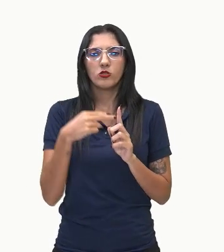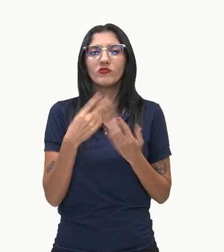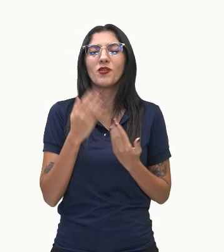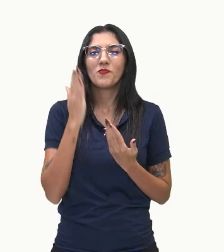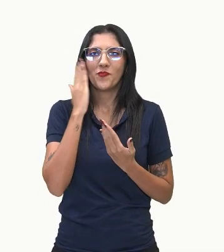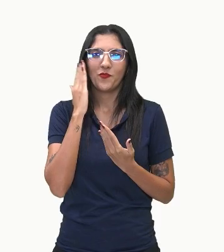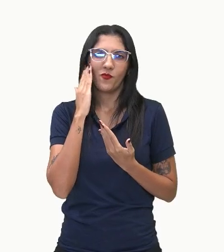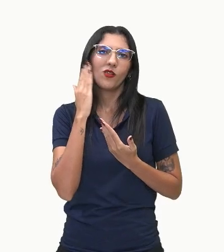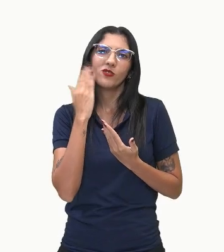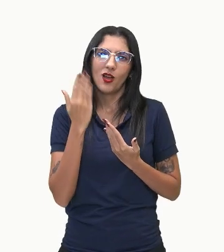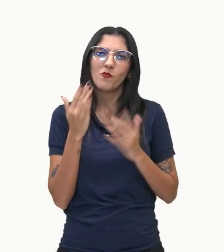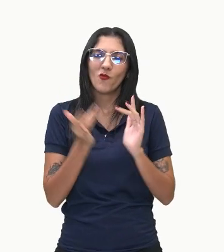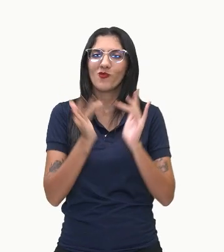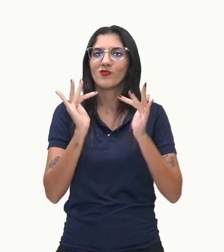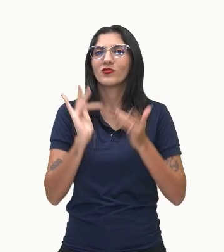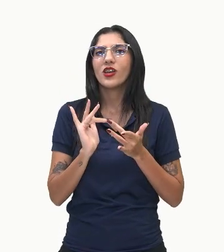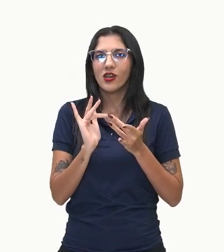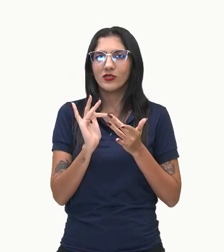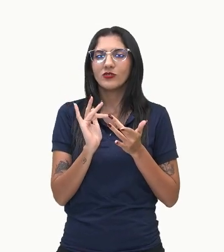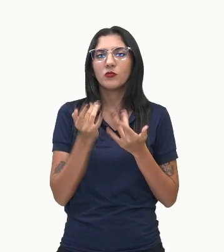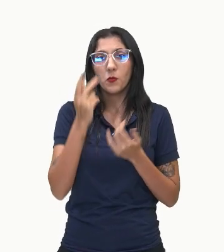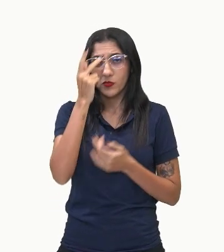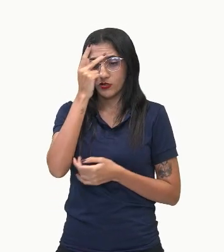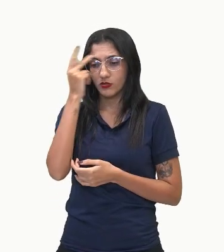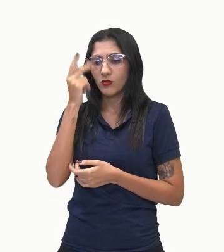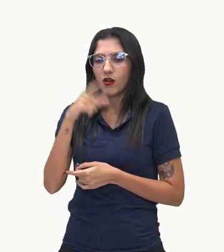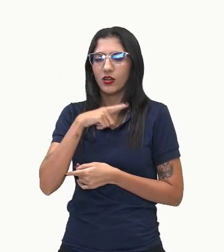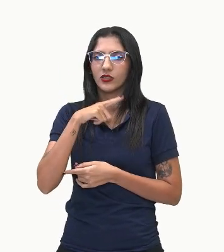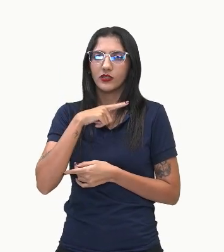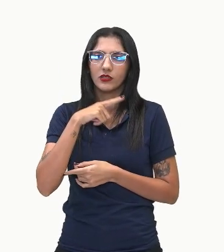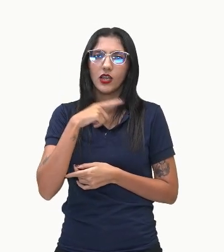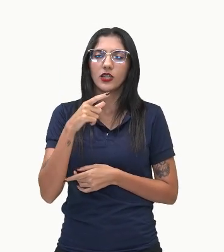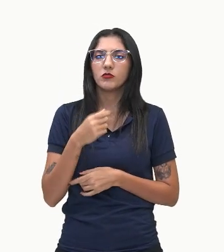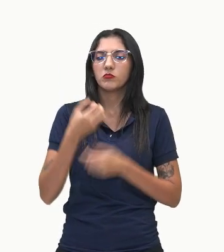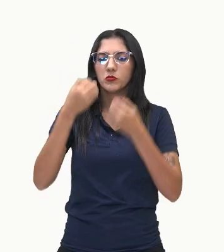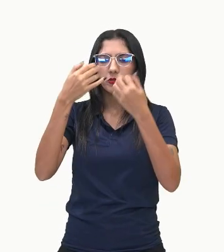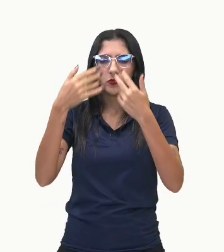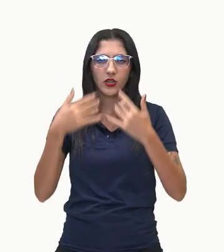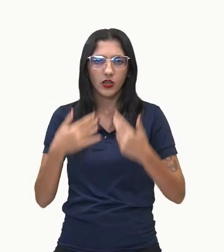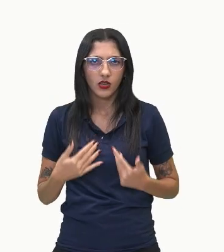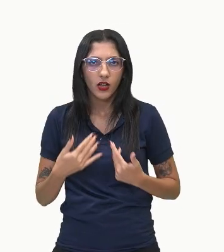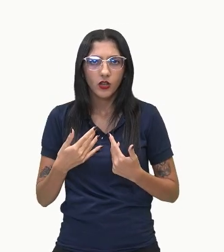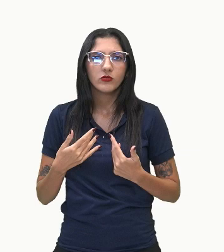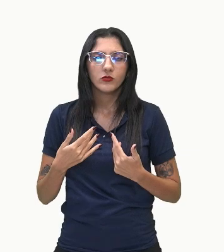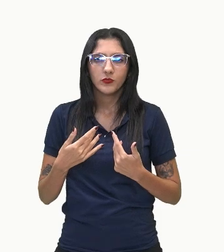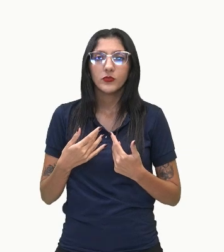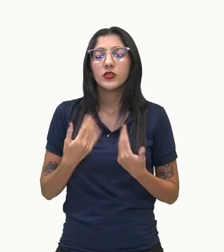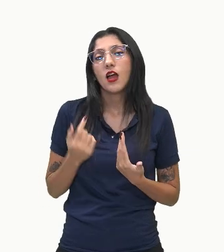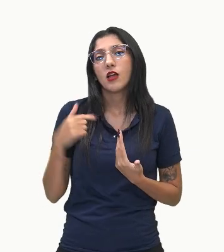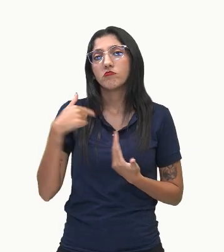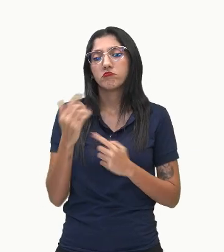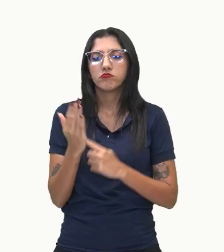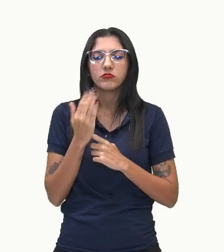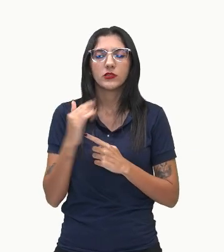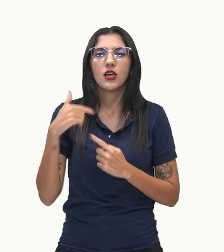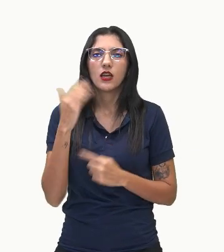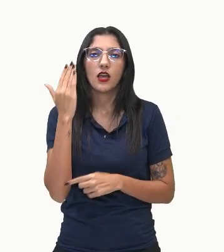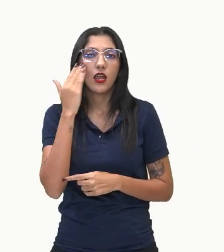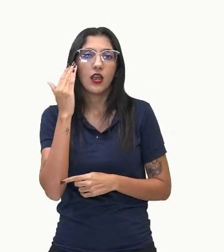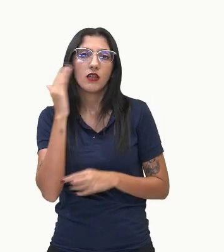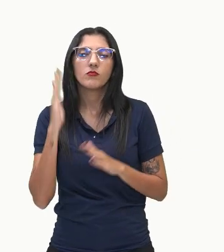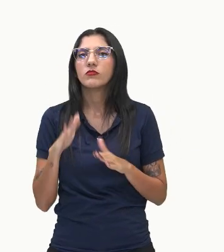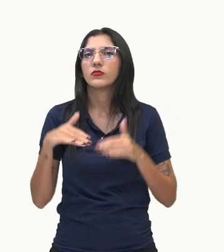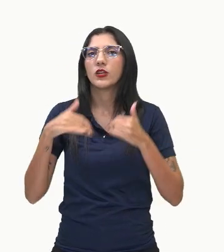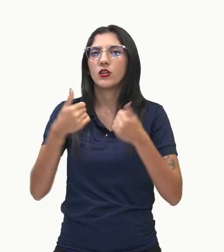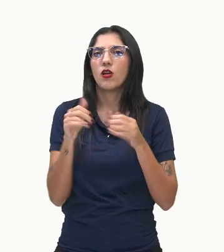se refere, quem está emitindo aquele ponto de vista. E isso vai ajudar a nossa compreensão e